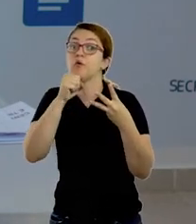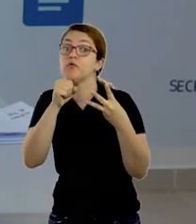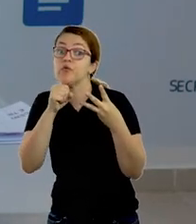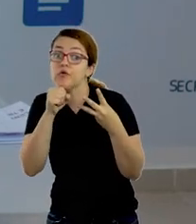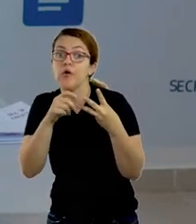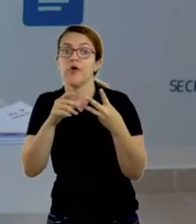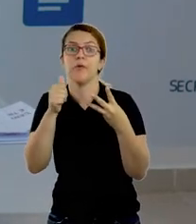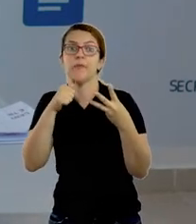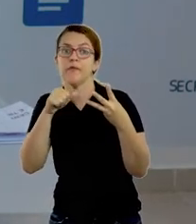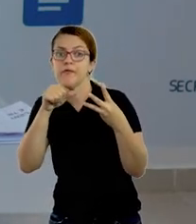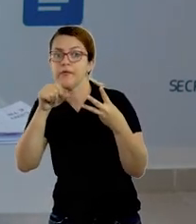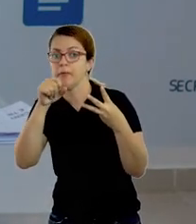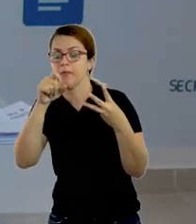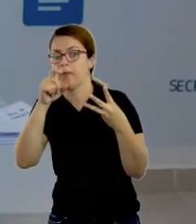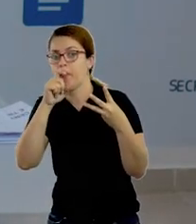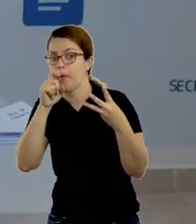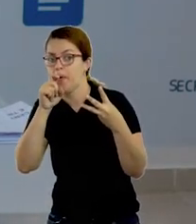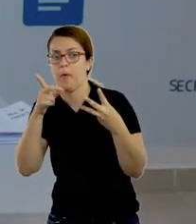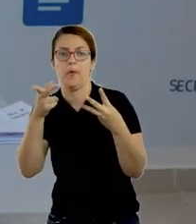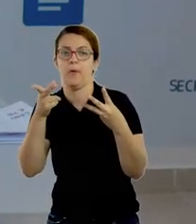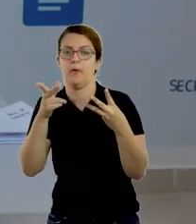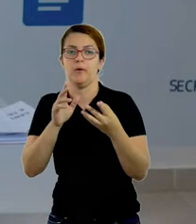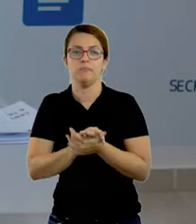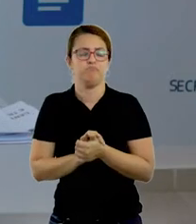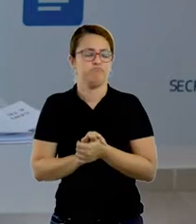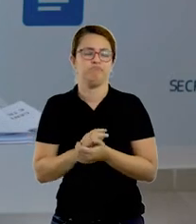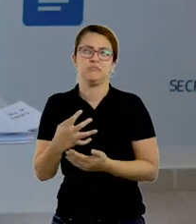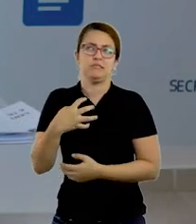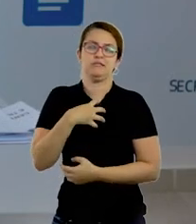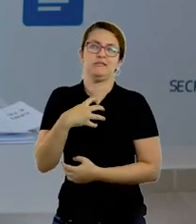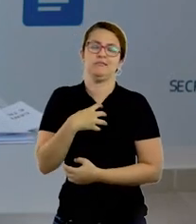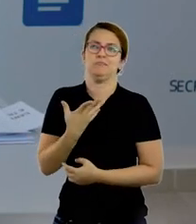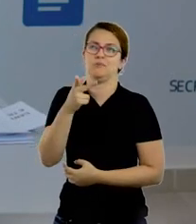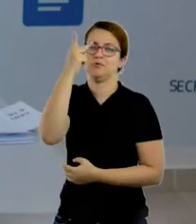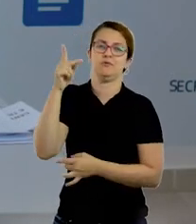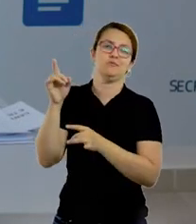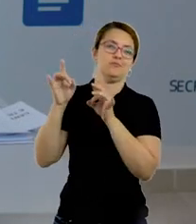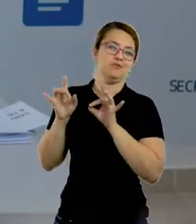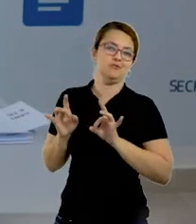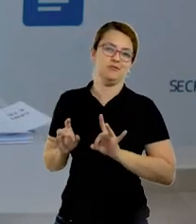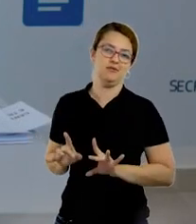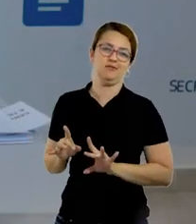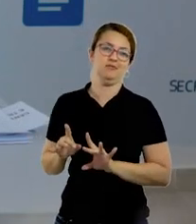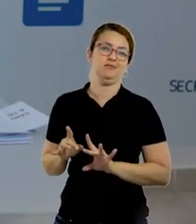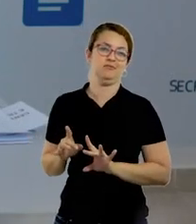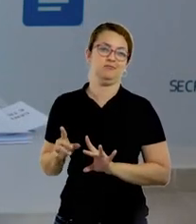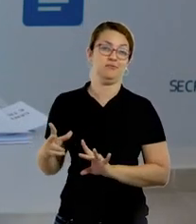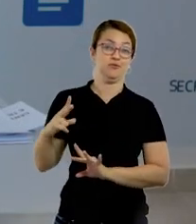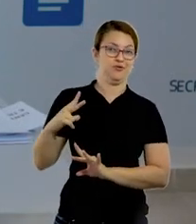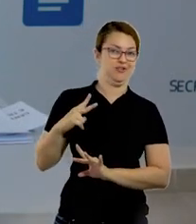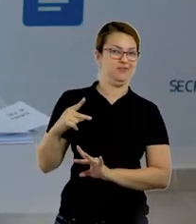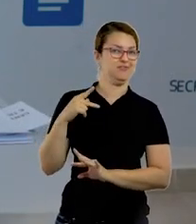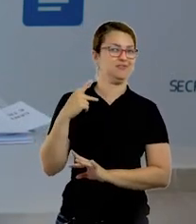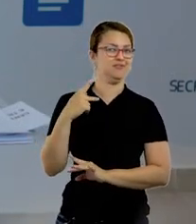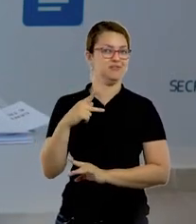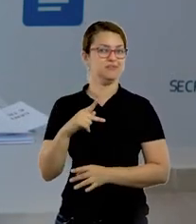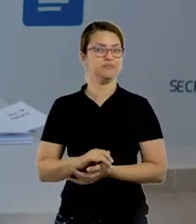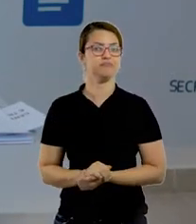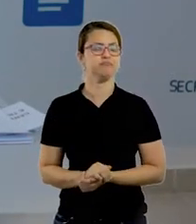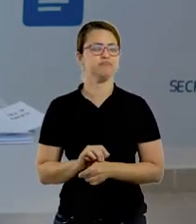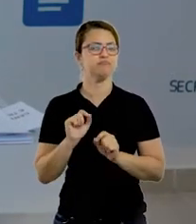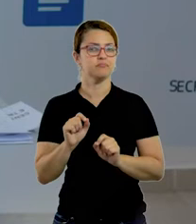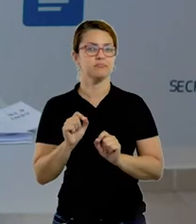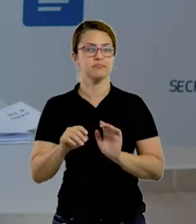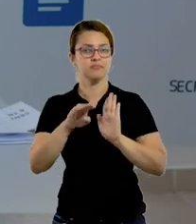avós. Pode ser qualquer pessoa que você sinta que é especial para você. E vocês vão produzir uma ficha